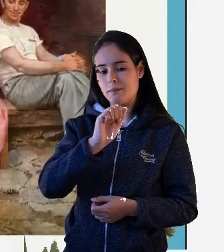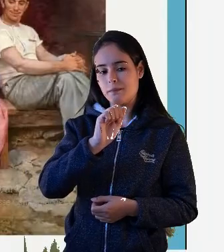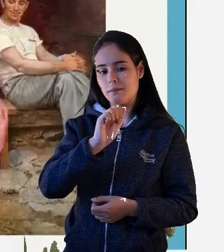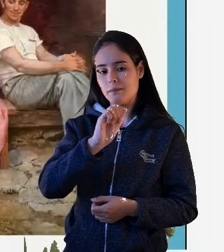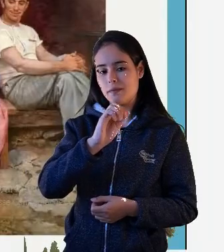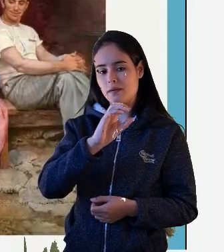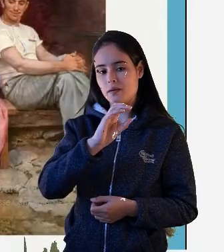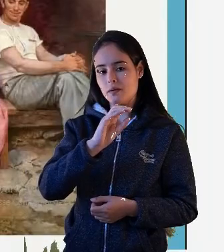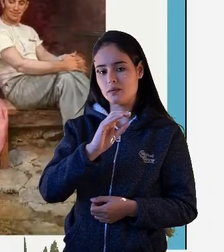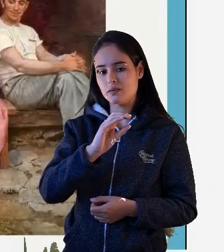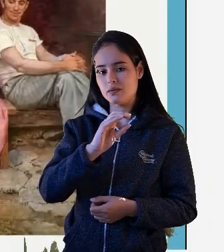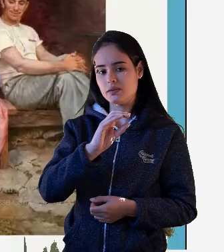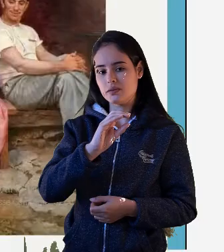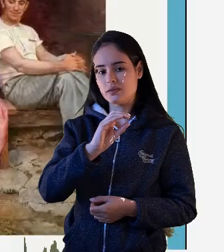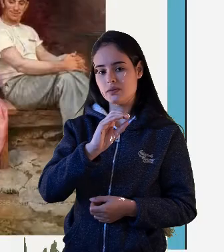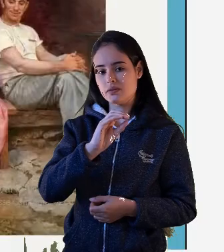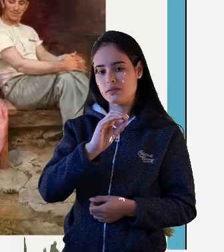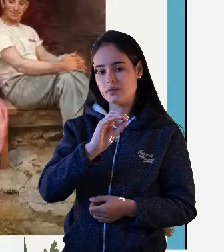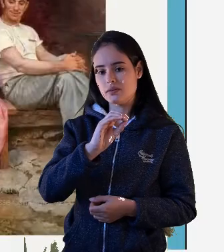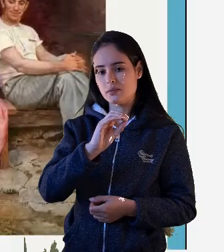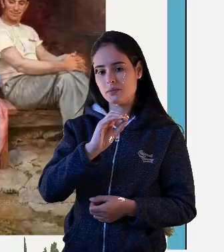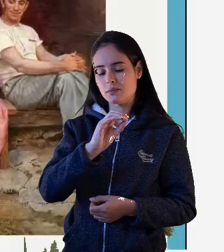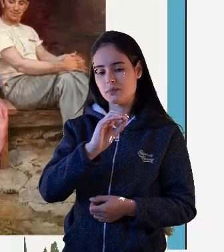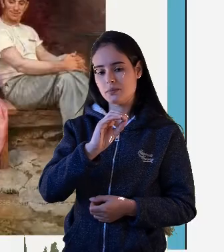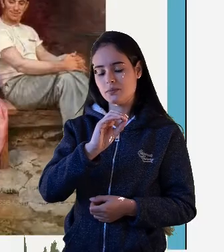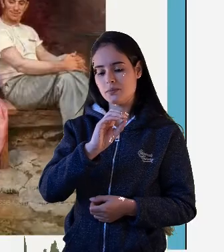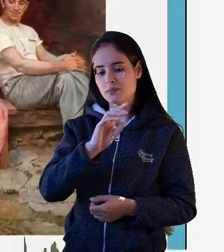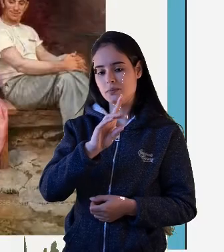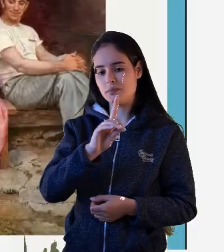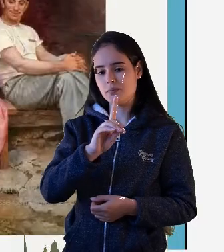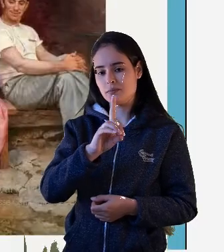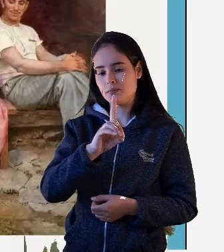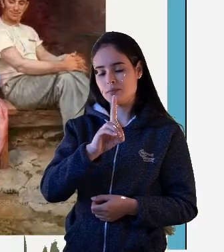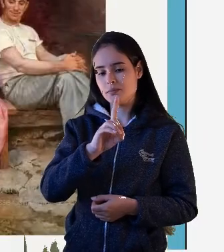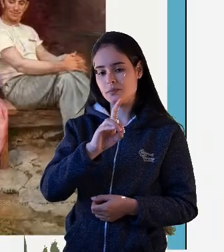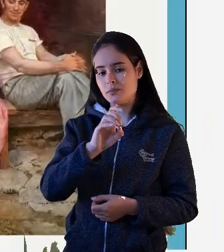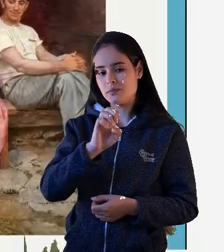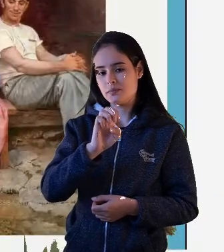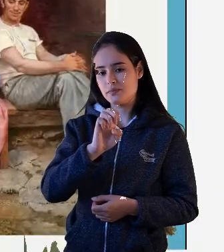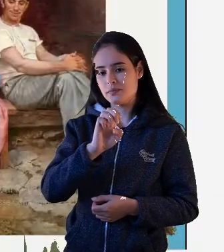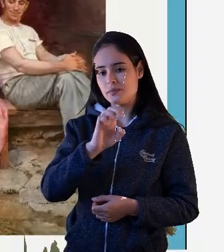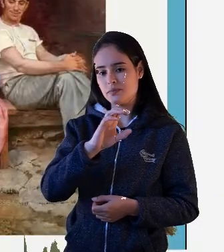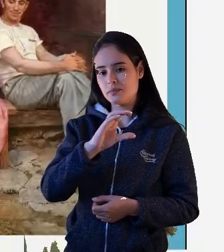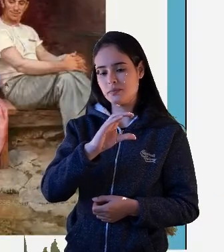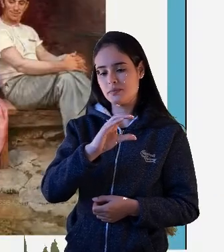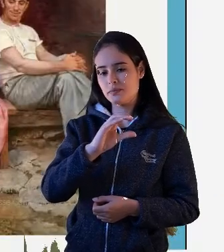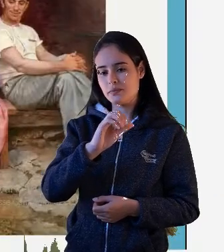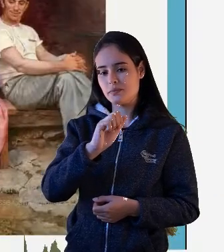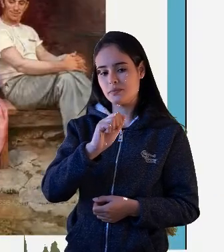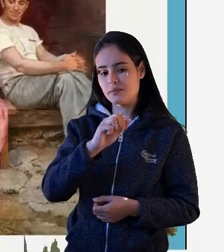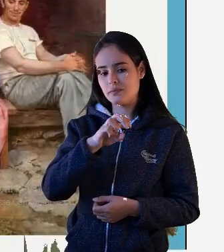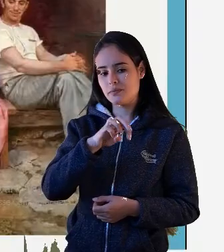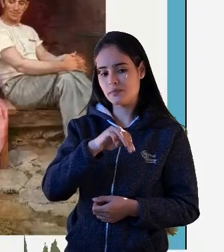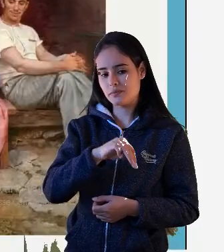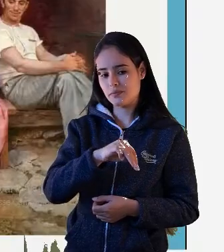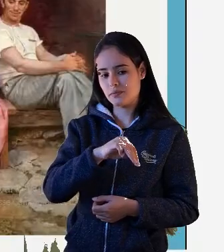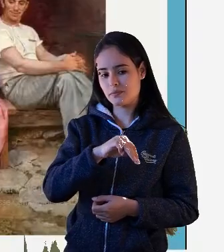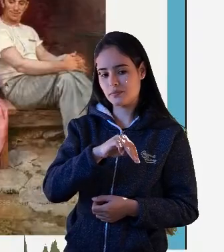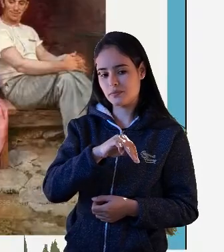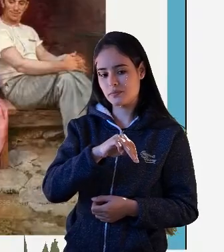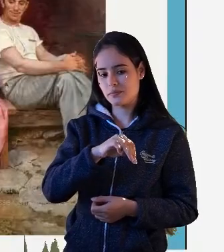Cã, né? Noé renegando o filho e tal, e ele, na verdade, vai amaldiçoar o filho, né, do